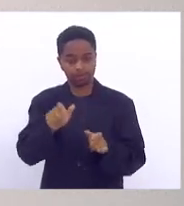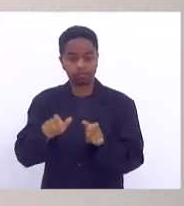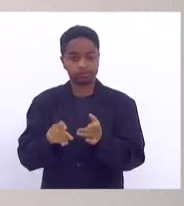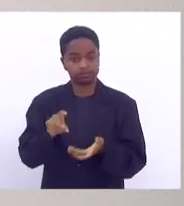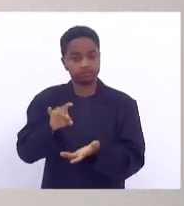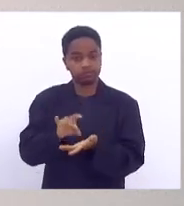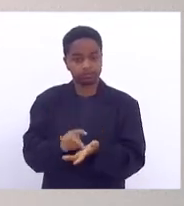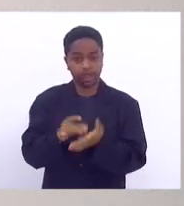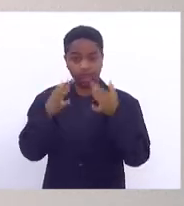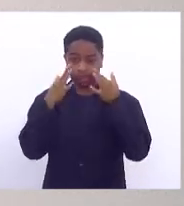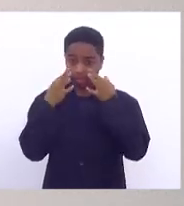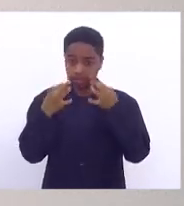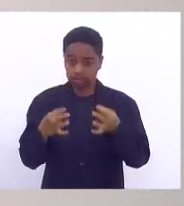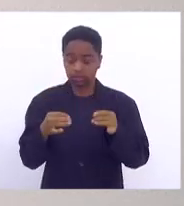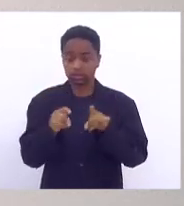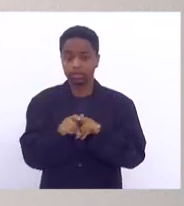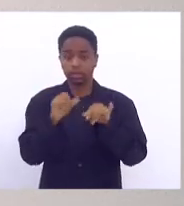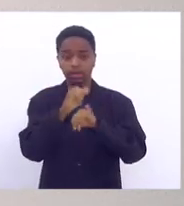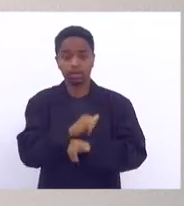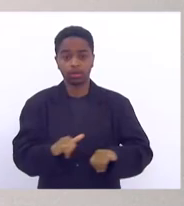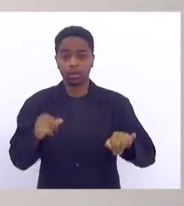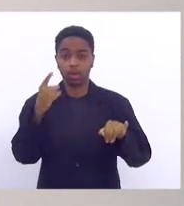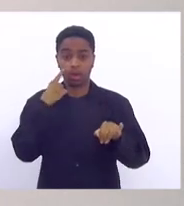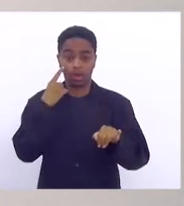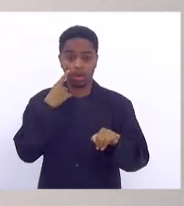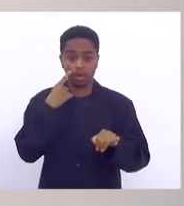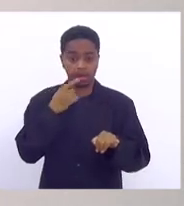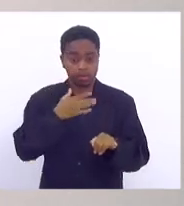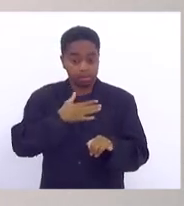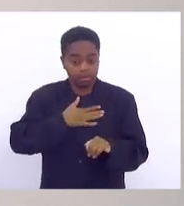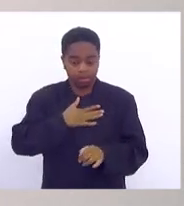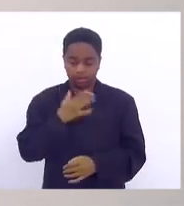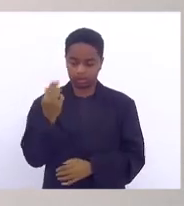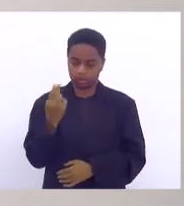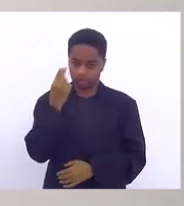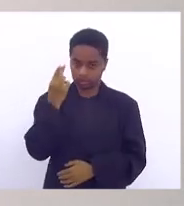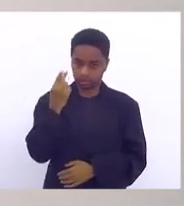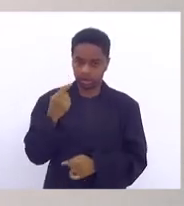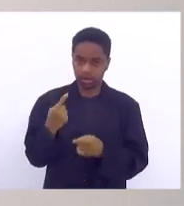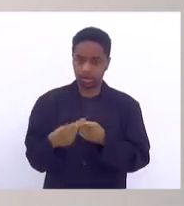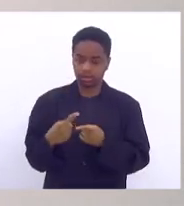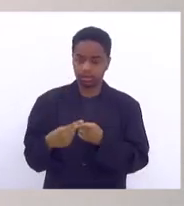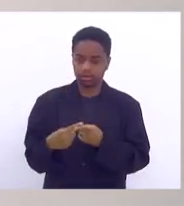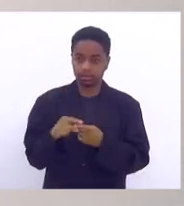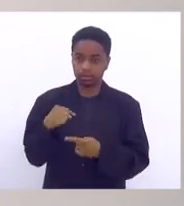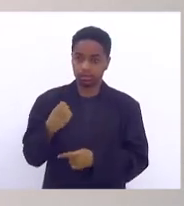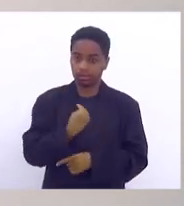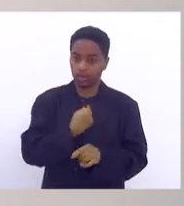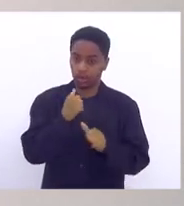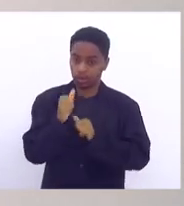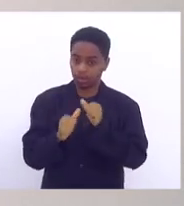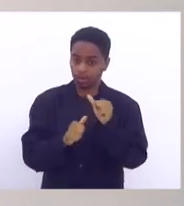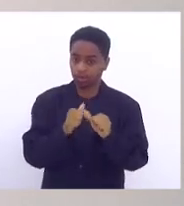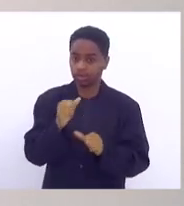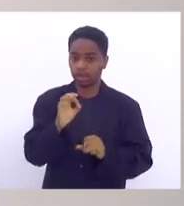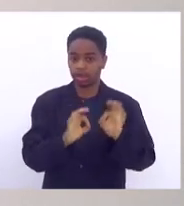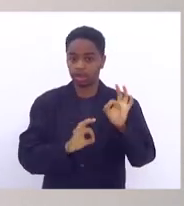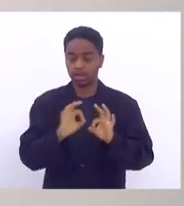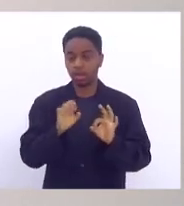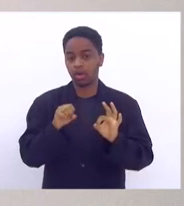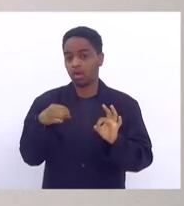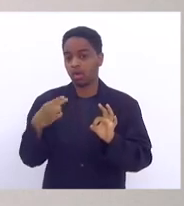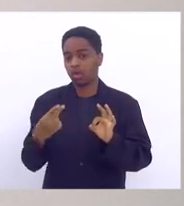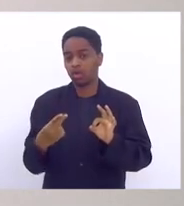estar atento a isso e vai dizer olha isso não me serve Vamos mudar a composição ou não